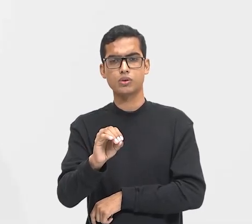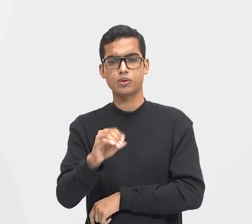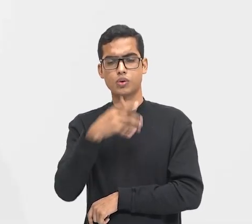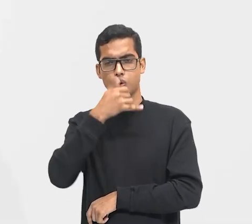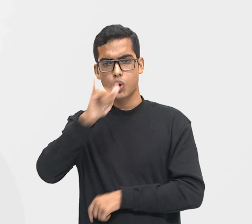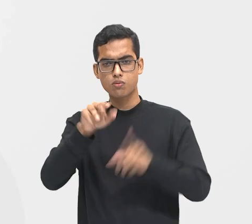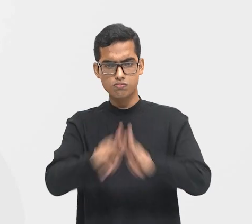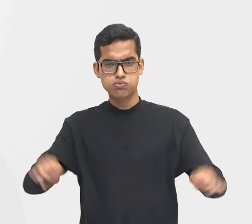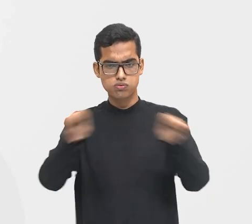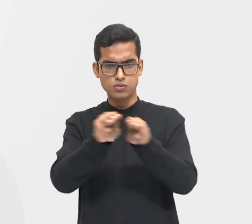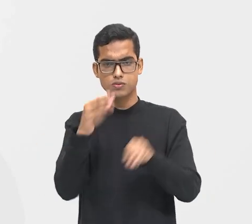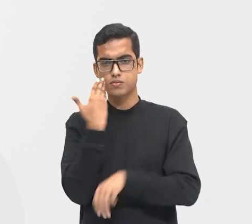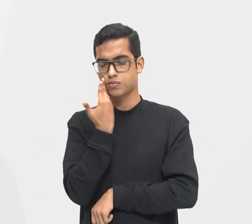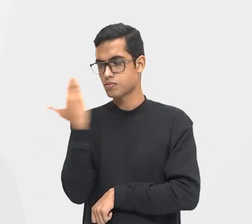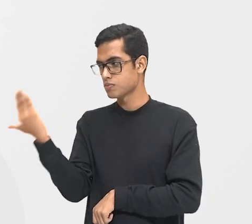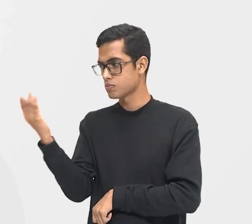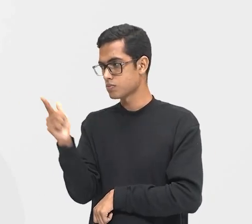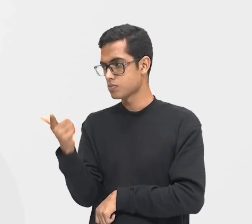próxima imagem.